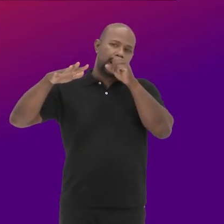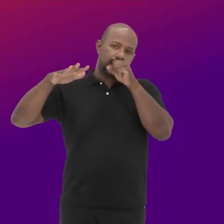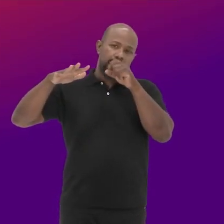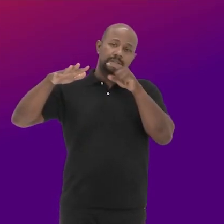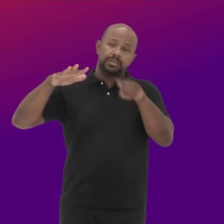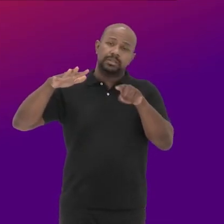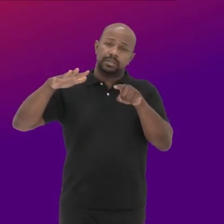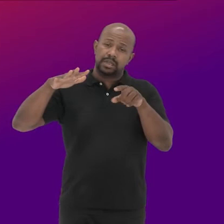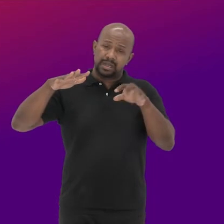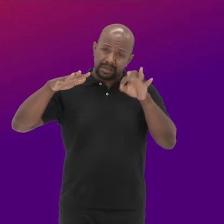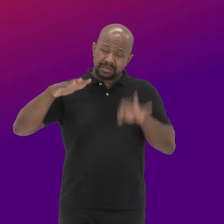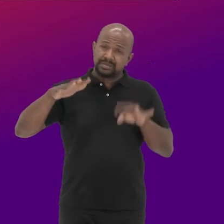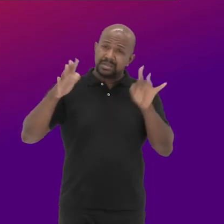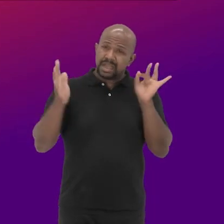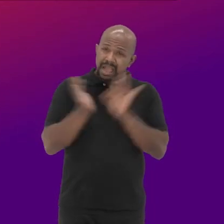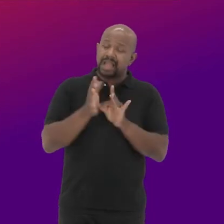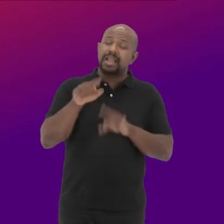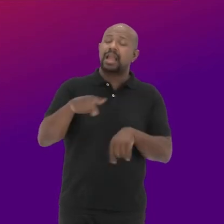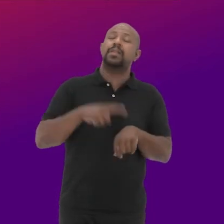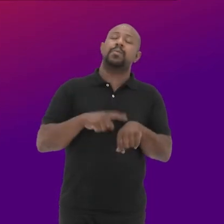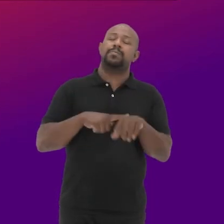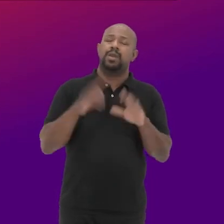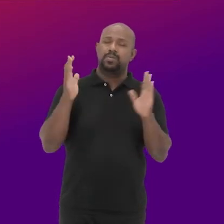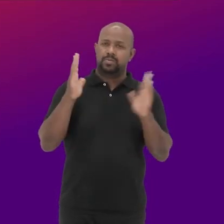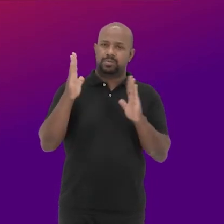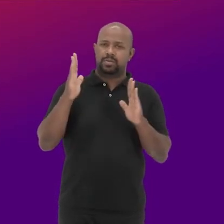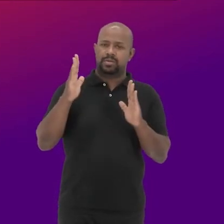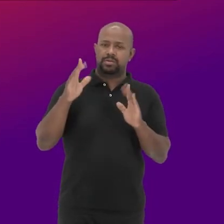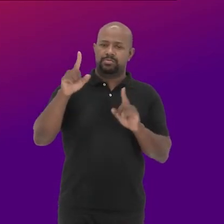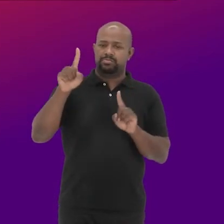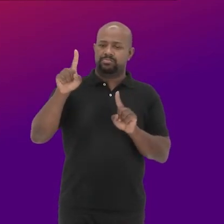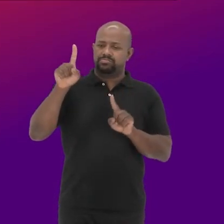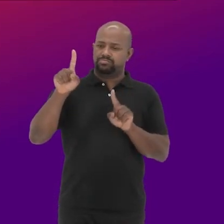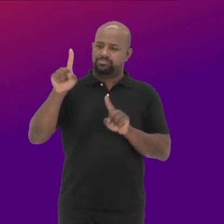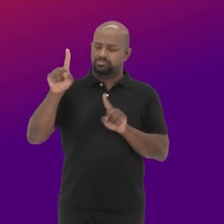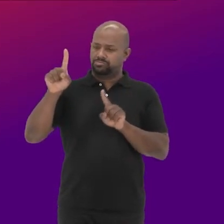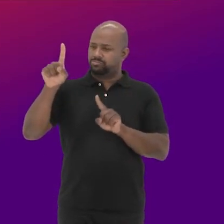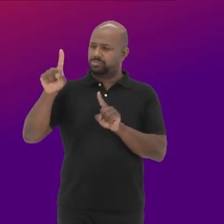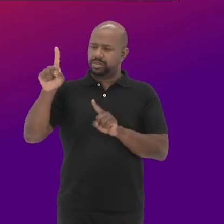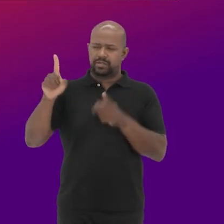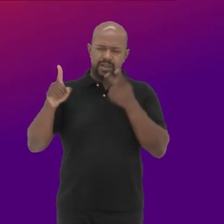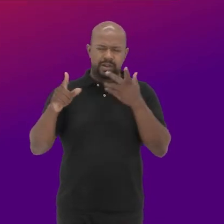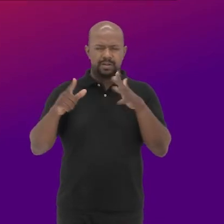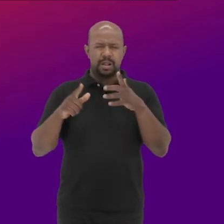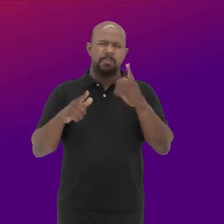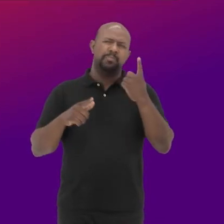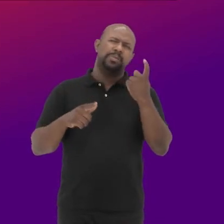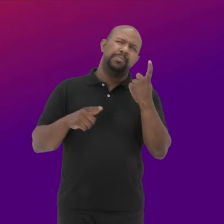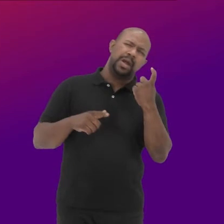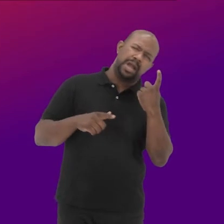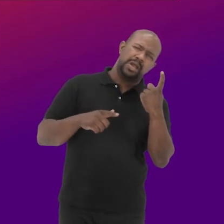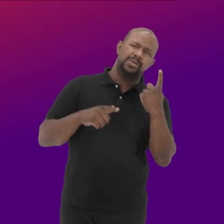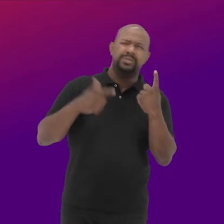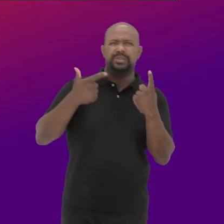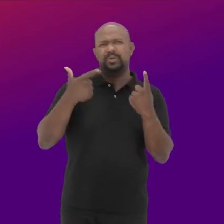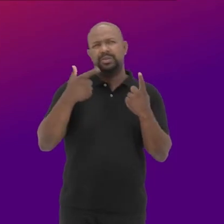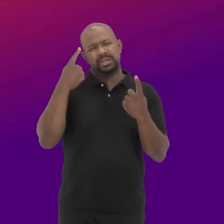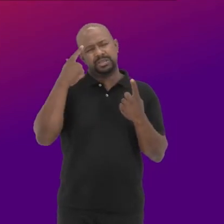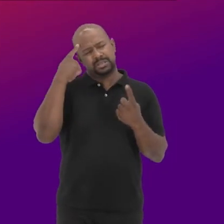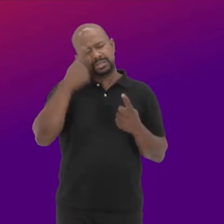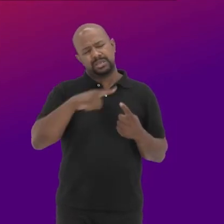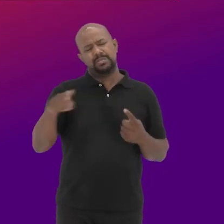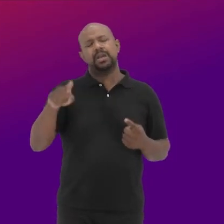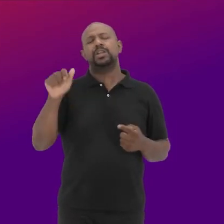laranja qual o acumulado de chuva naquele momento. Se eu não me engano, estamos falando aí do primeira ou segunda semana de